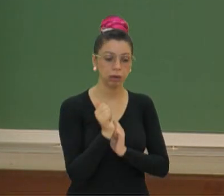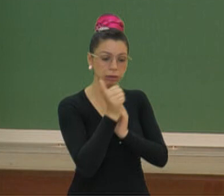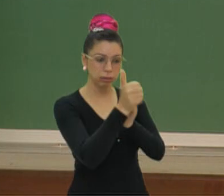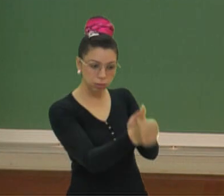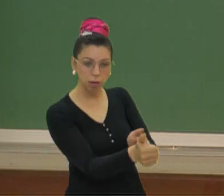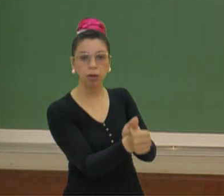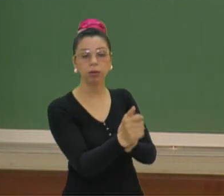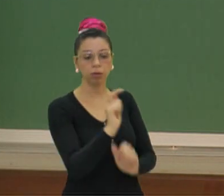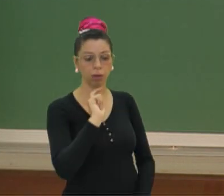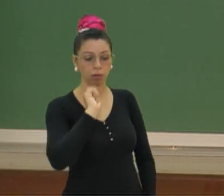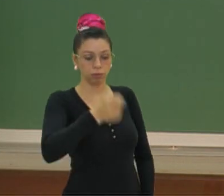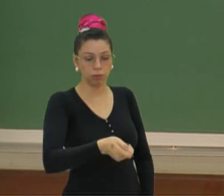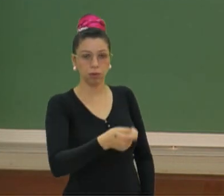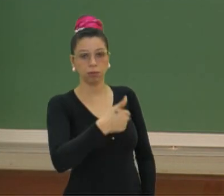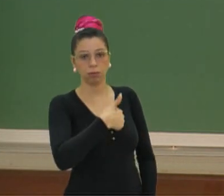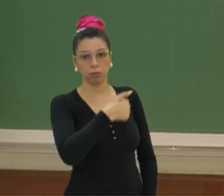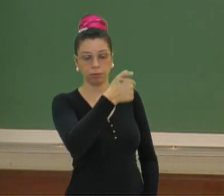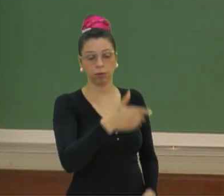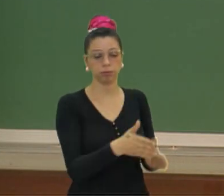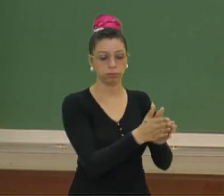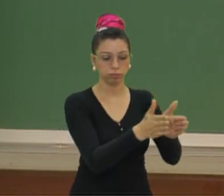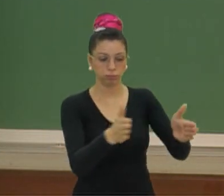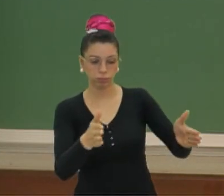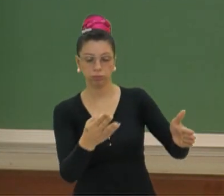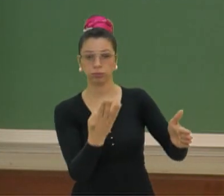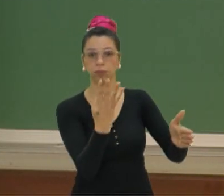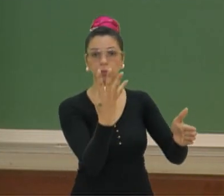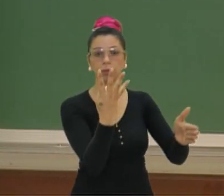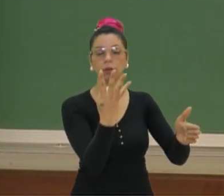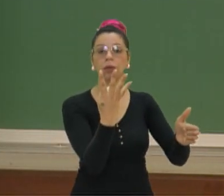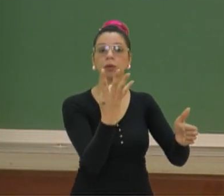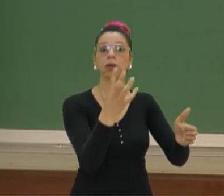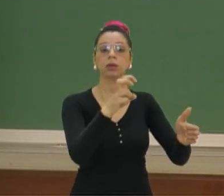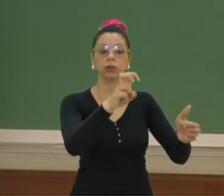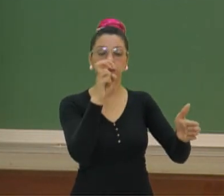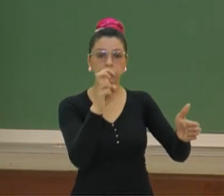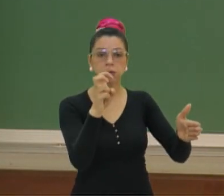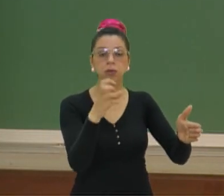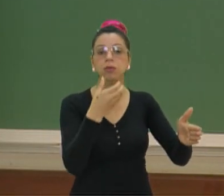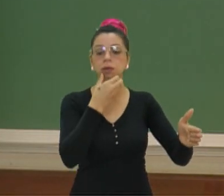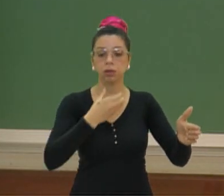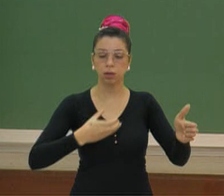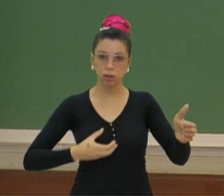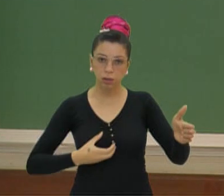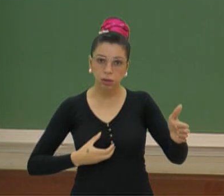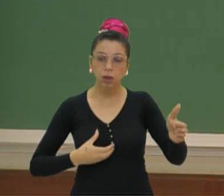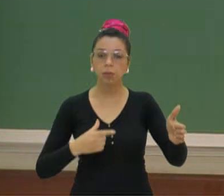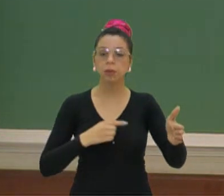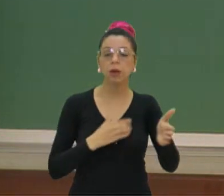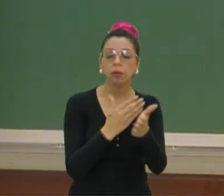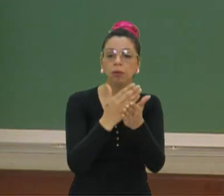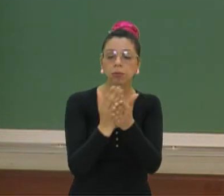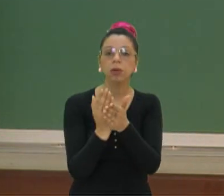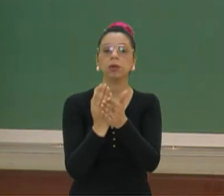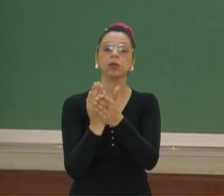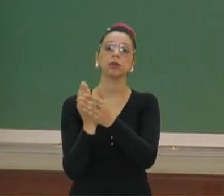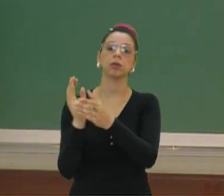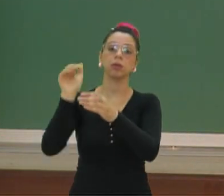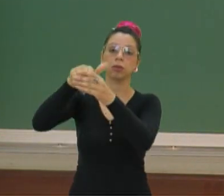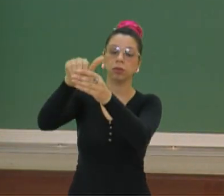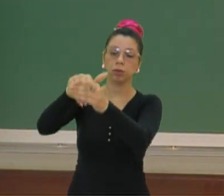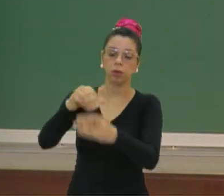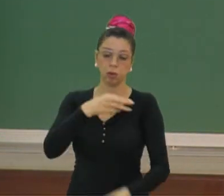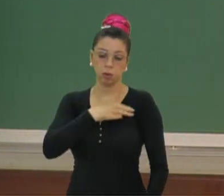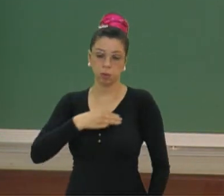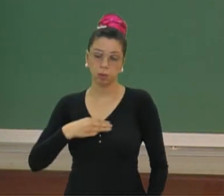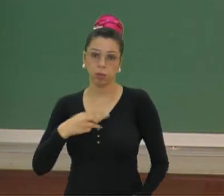Vargas, né? Vargas renuncia em 45, ainda em dezembro de 45 são feitas novas eleições e o Dutra vence. Mas o professor